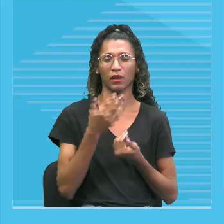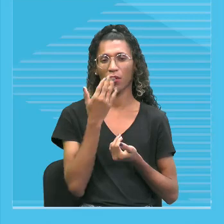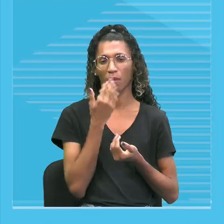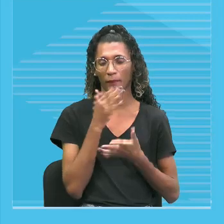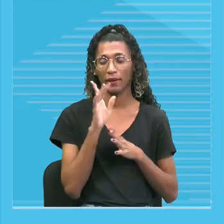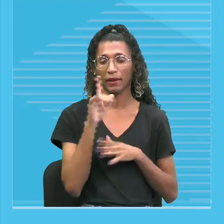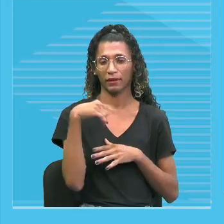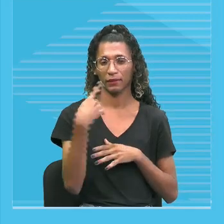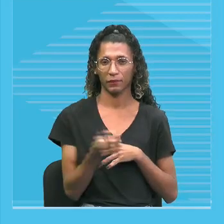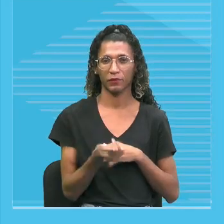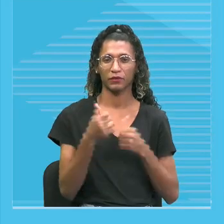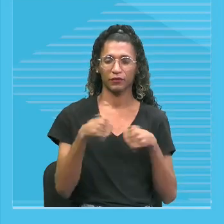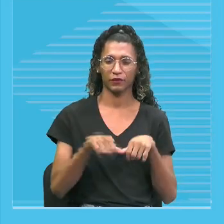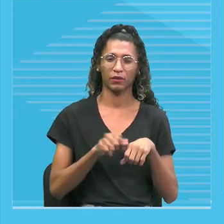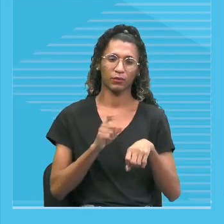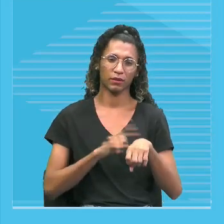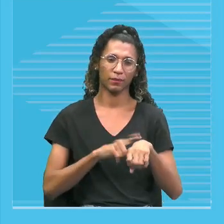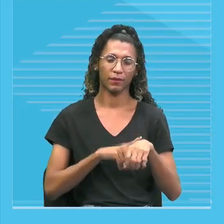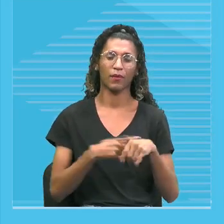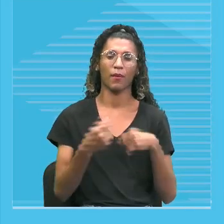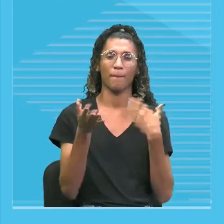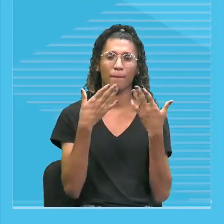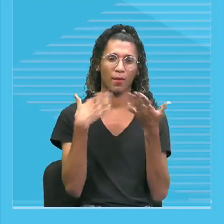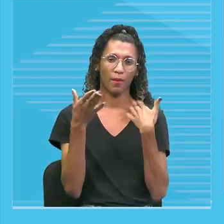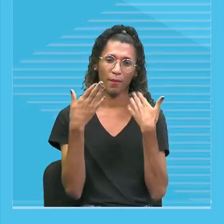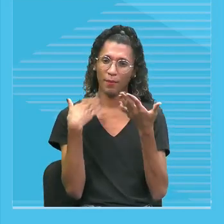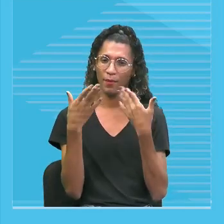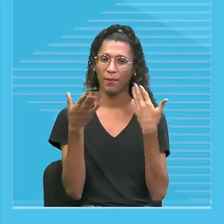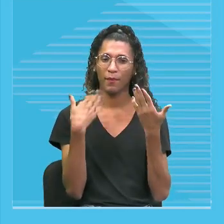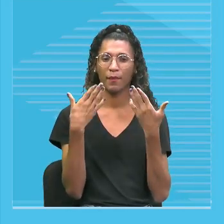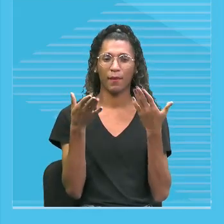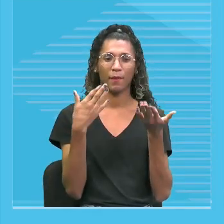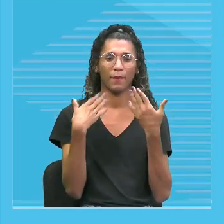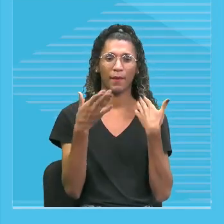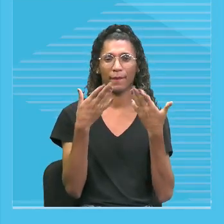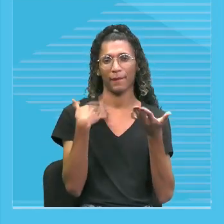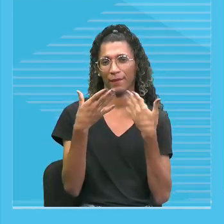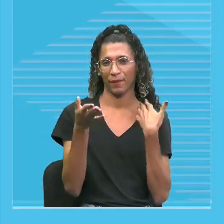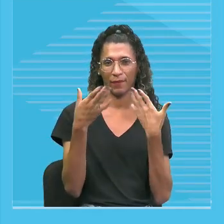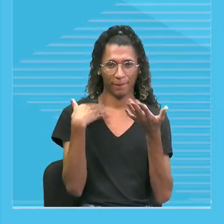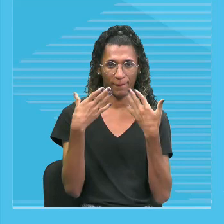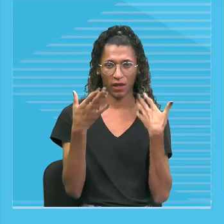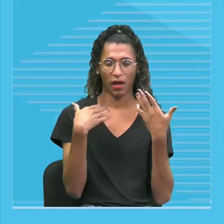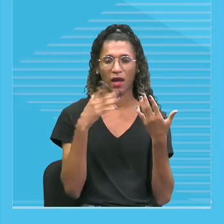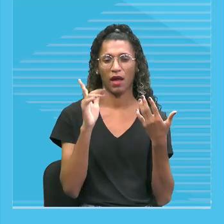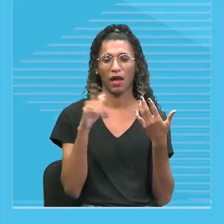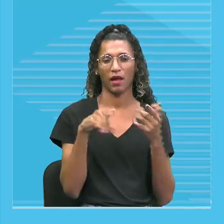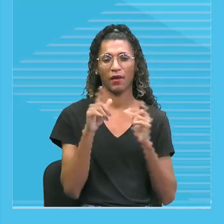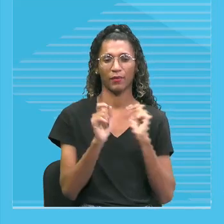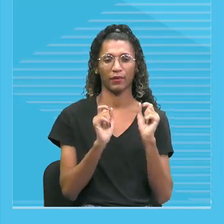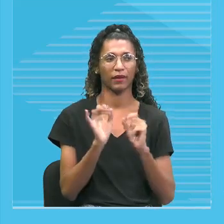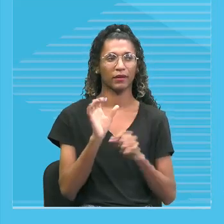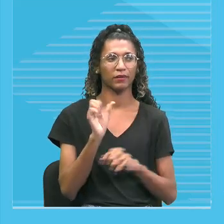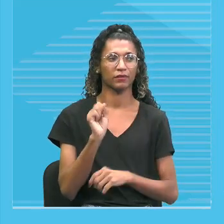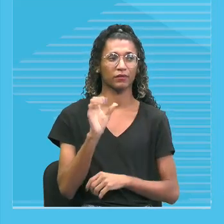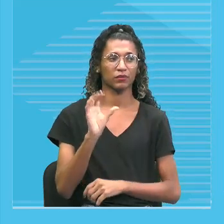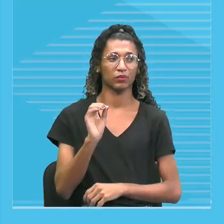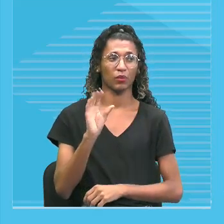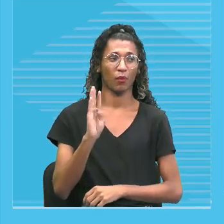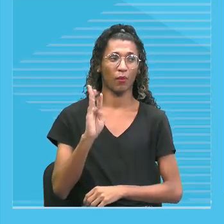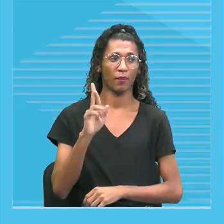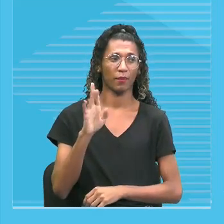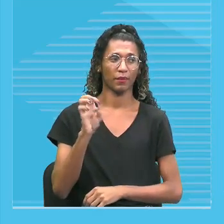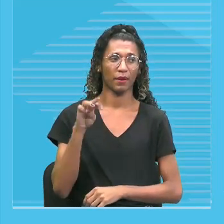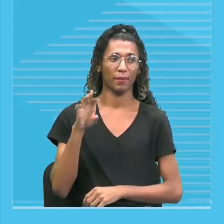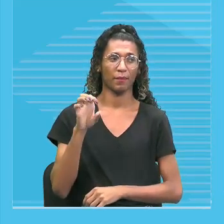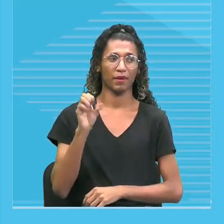conversando ele chamam esse hábito de sobremesa então sobremesa esse hábito